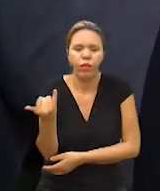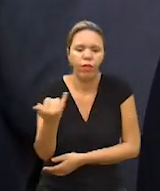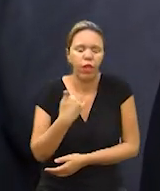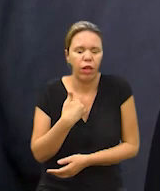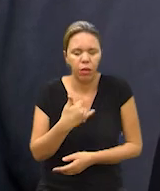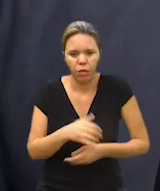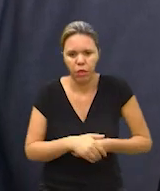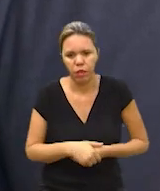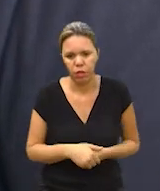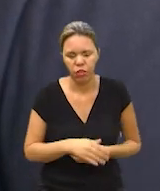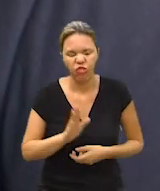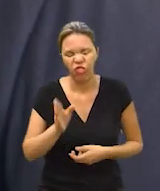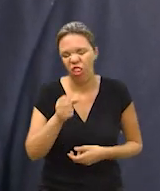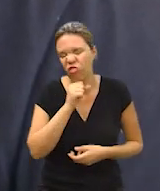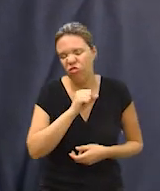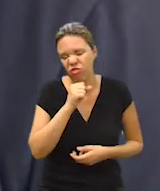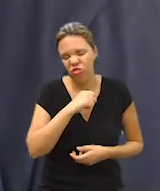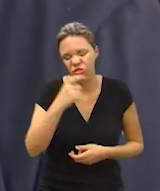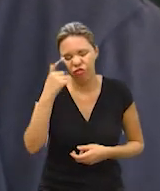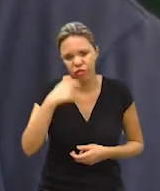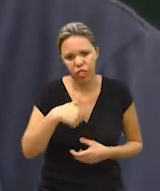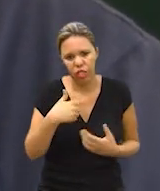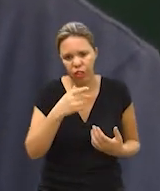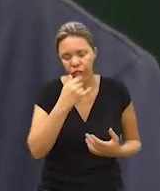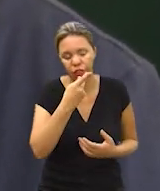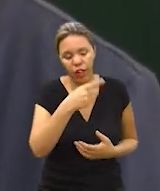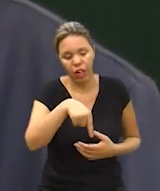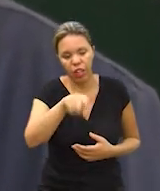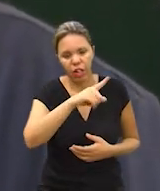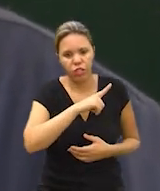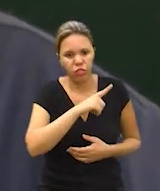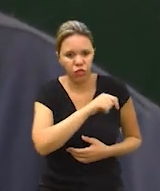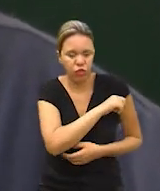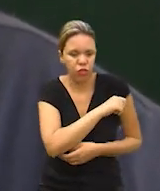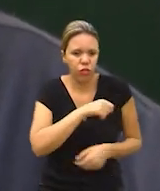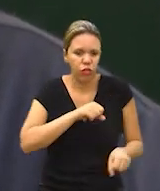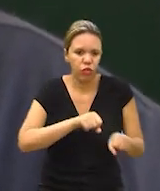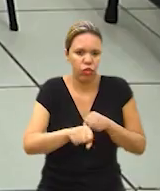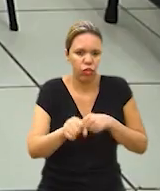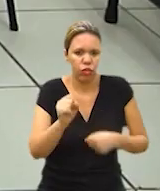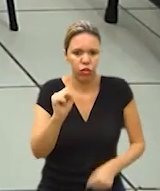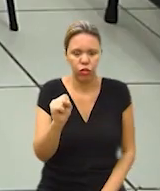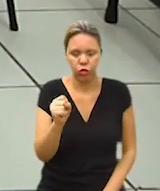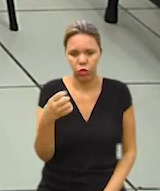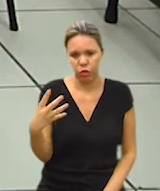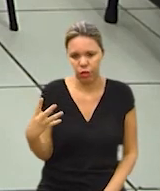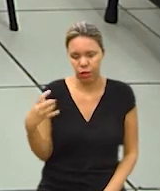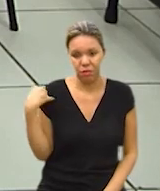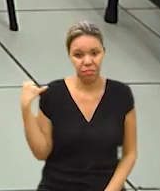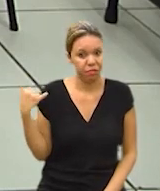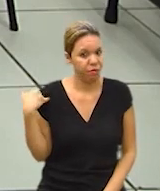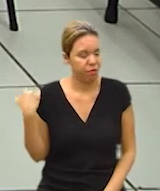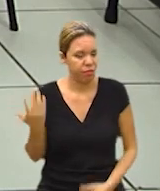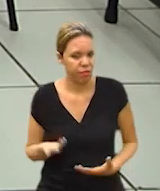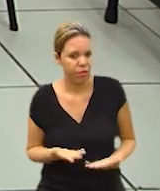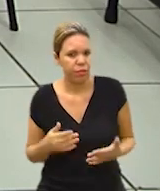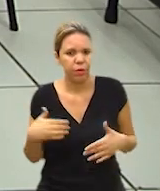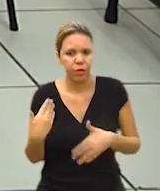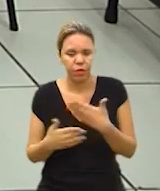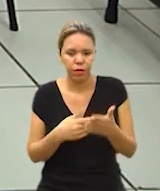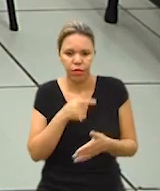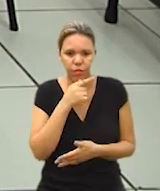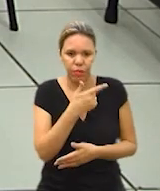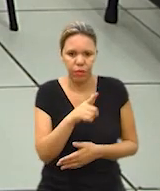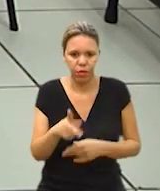que ele já tá velho, assim, eu digo que tive um aluno que se formou aos 84 anos. Enquanto eu não